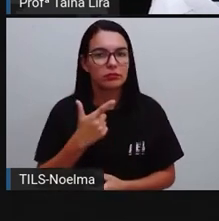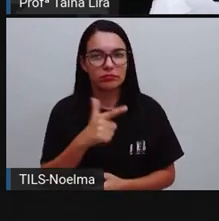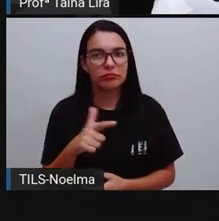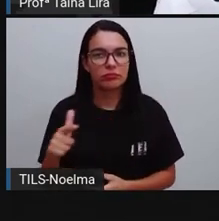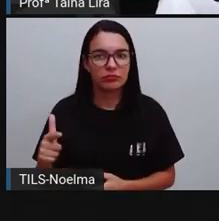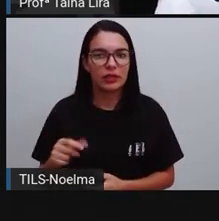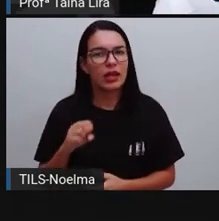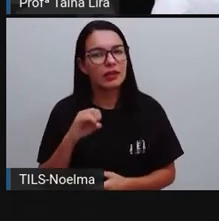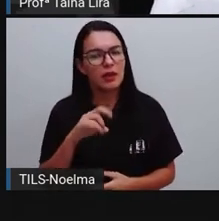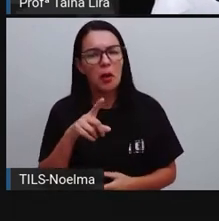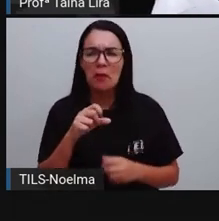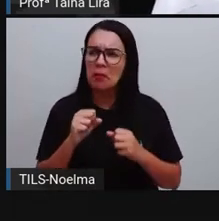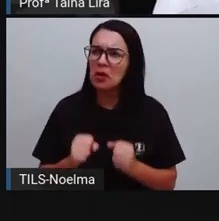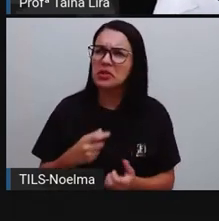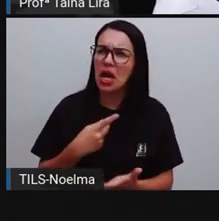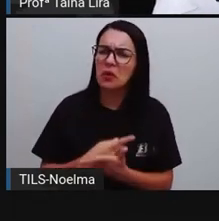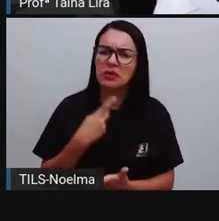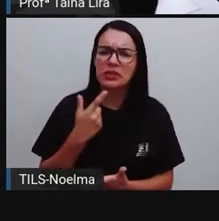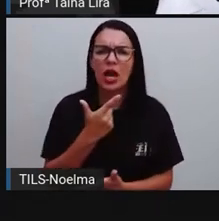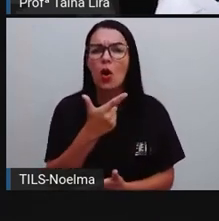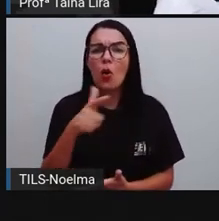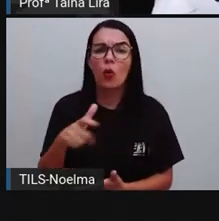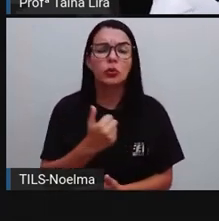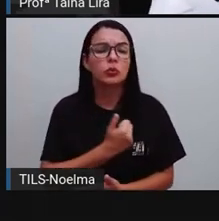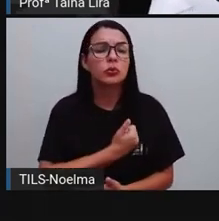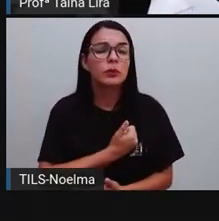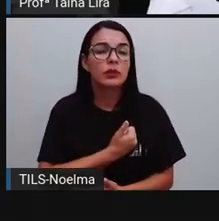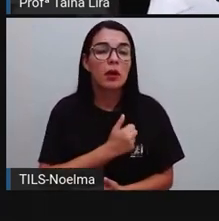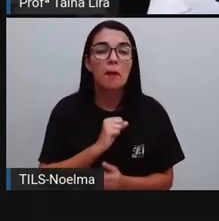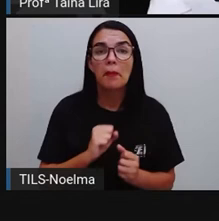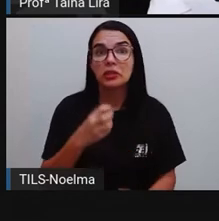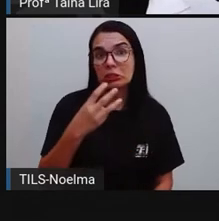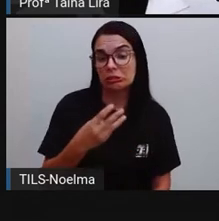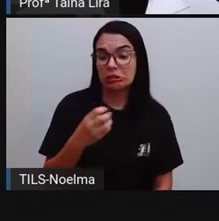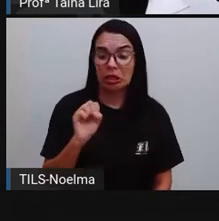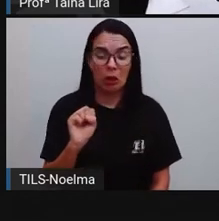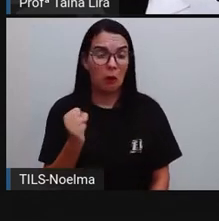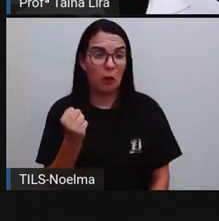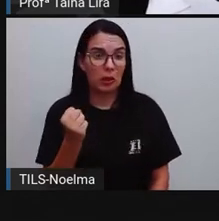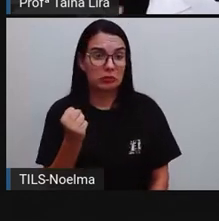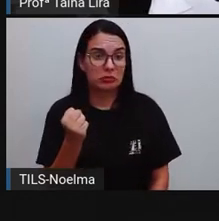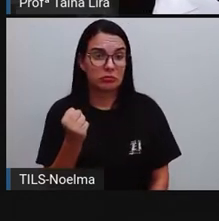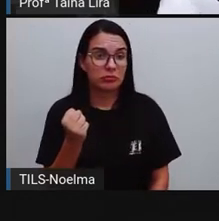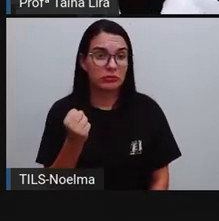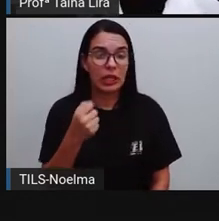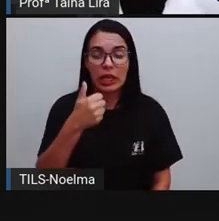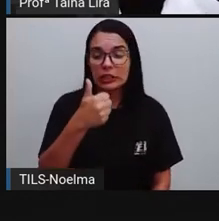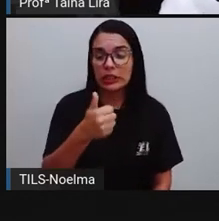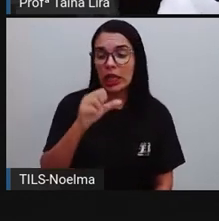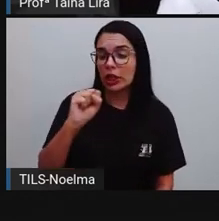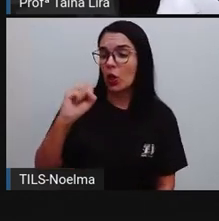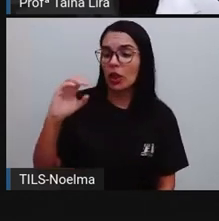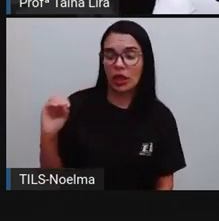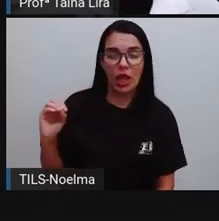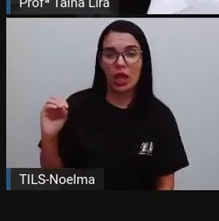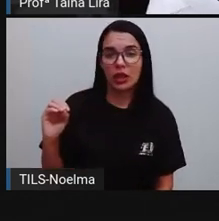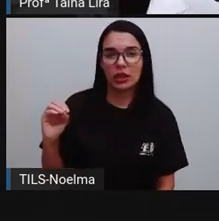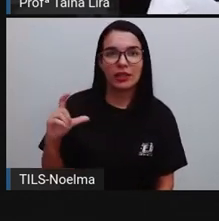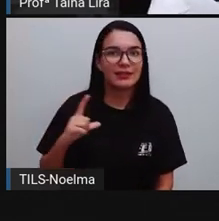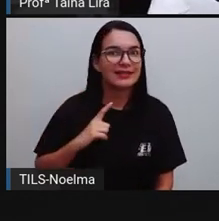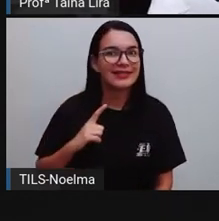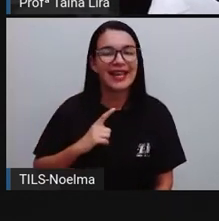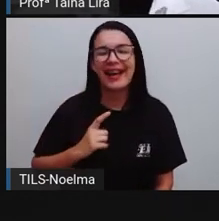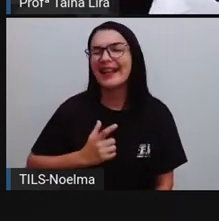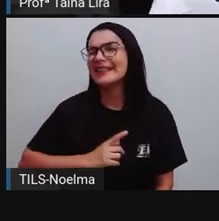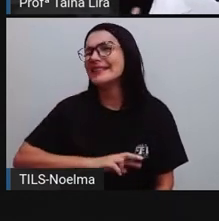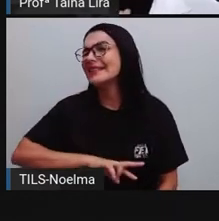outros de repente você pode falou pro Porque eu só não botou aí o 38 o 180 são